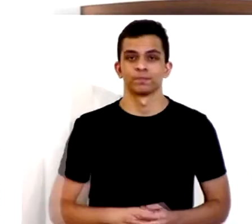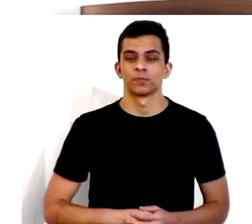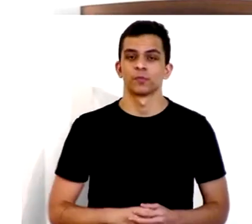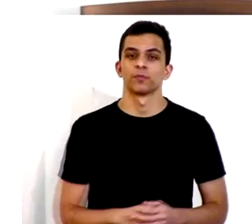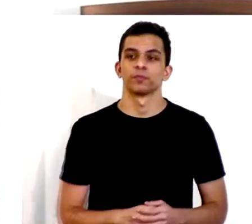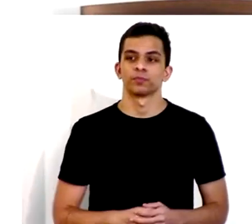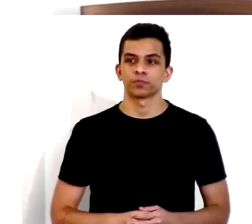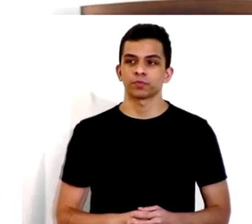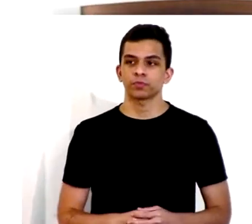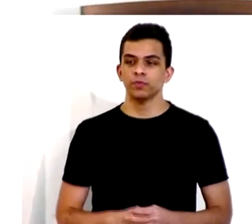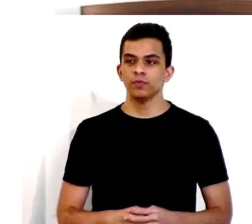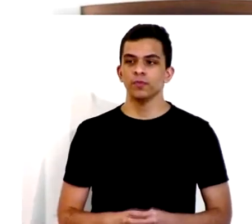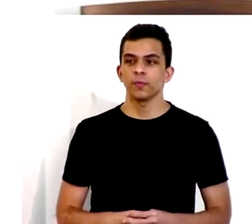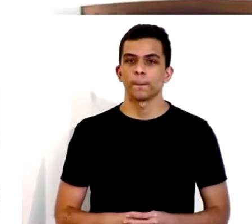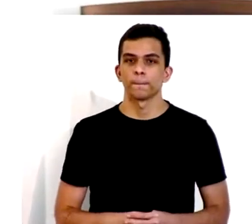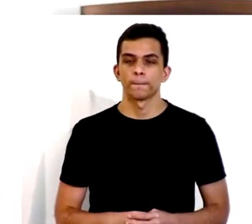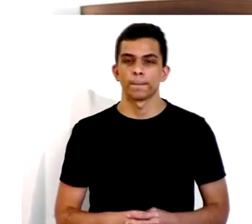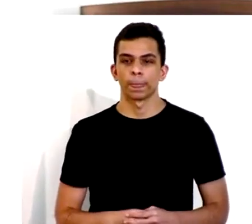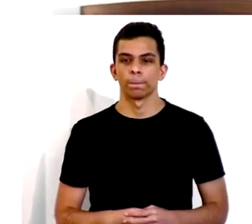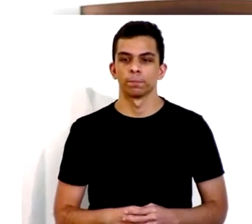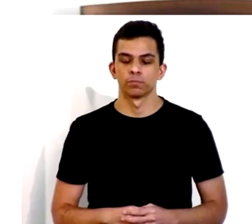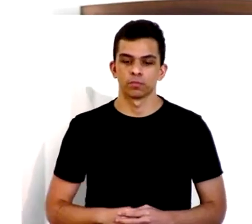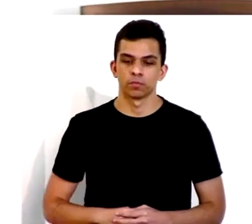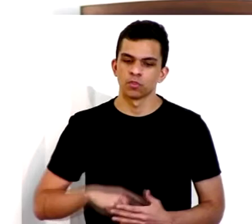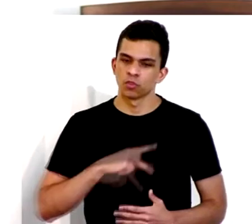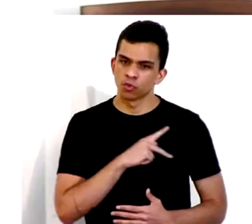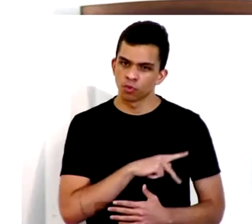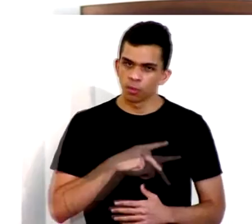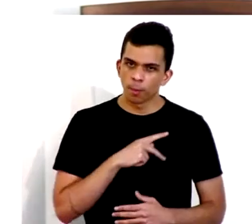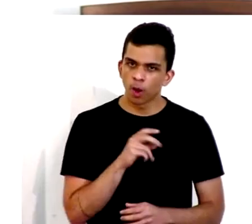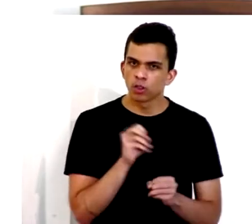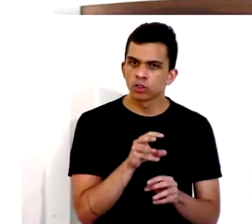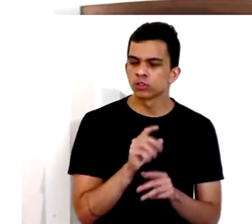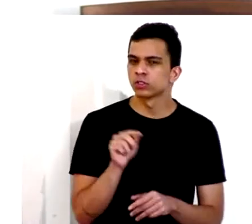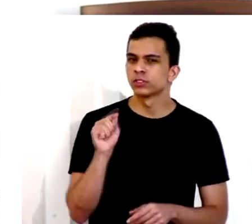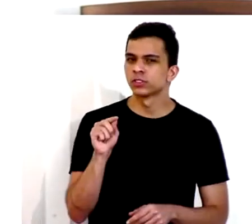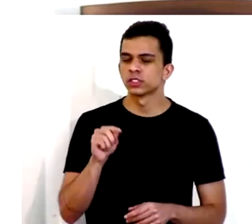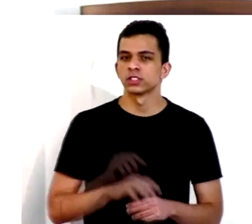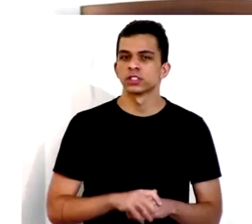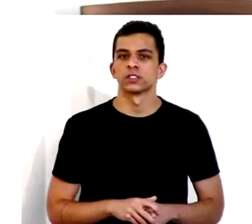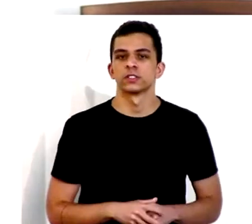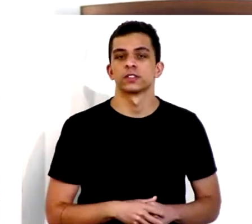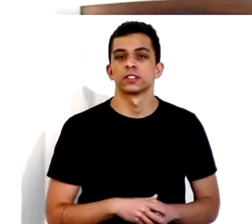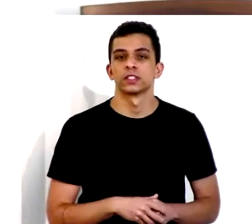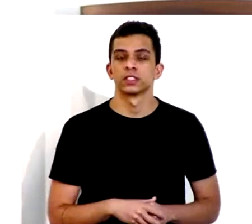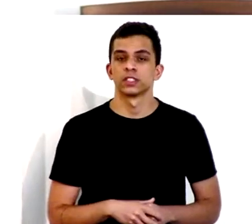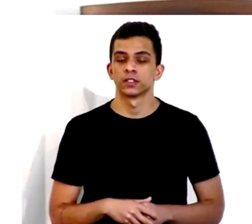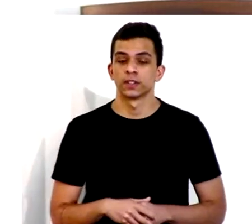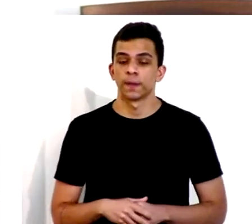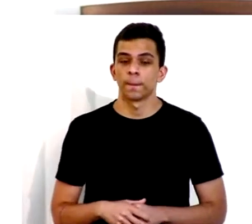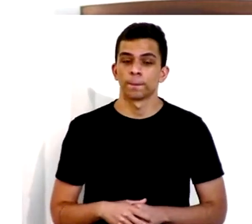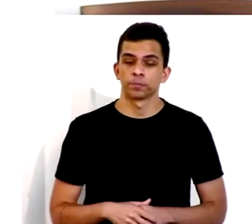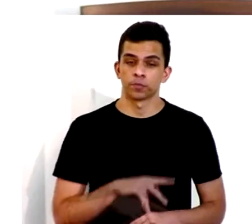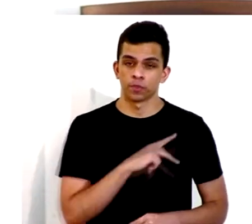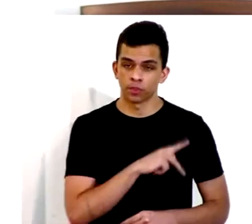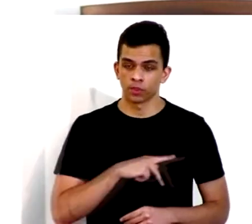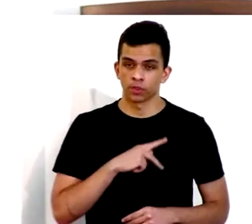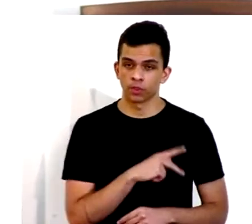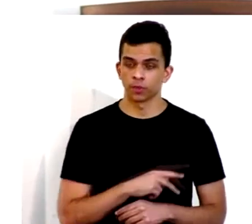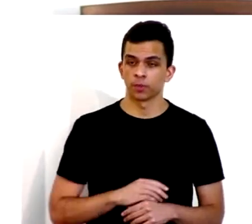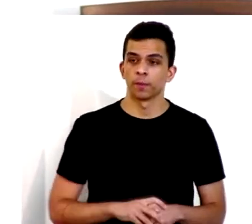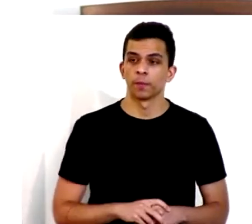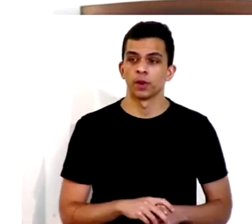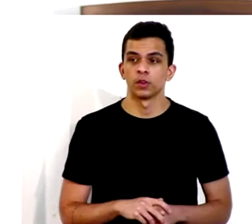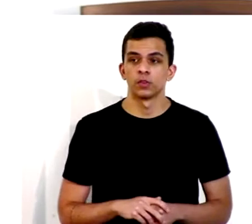Cristo. Aqui Paulo está falando a Deus, mas não faz diferença. Deus e Cristo são as